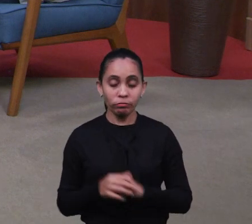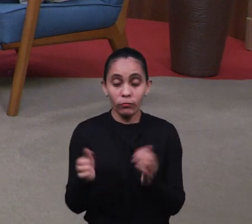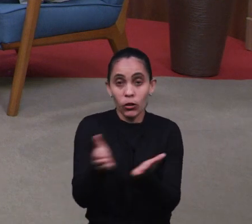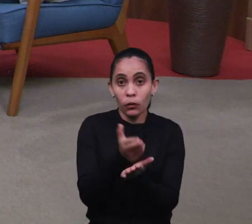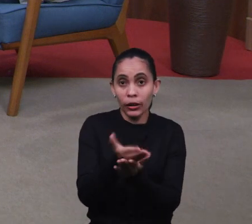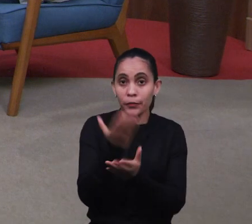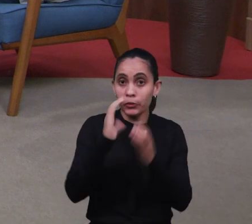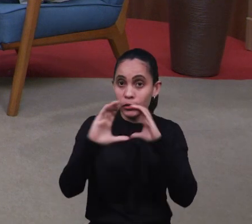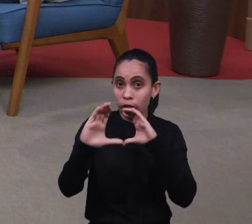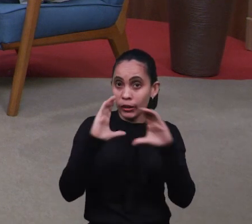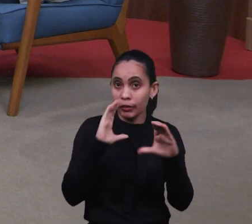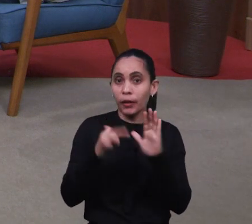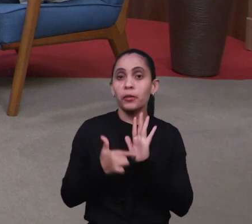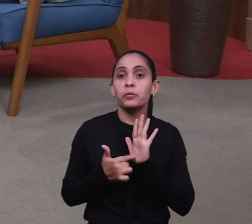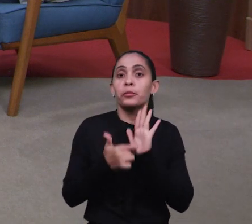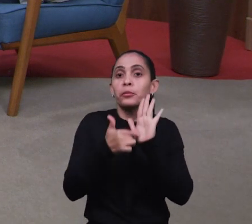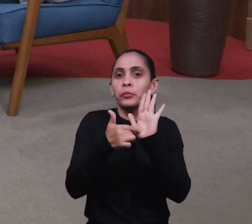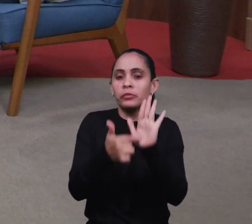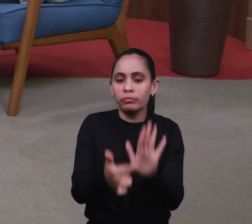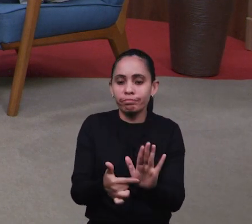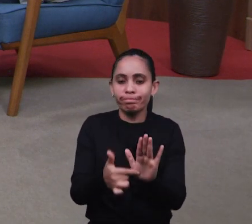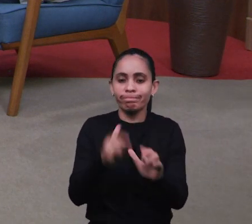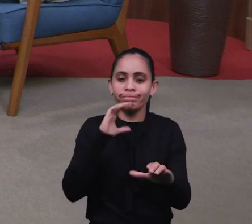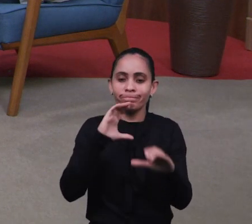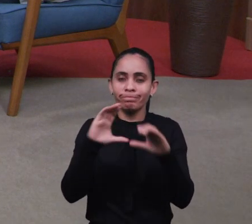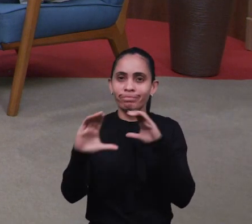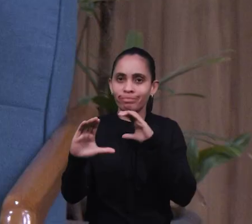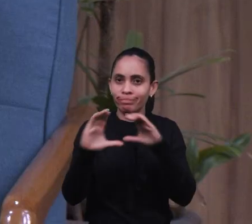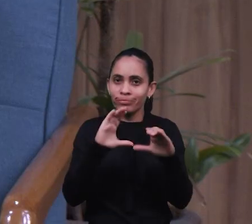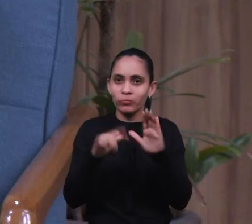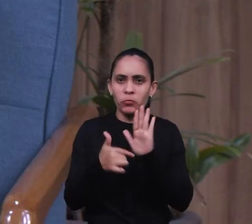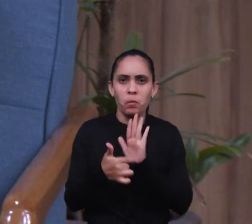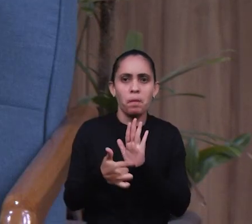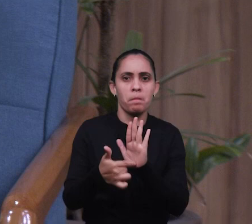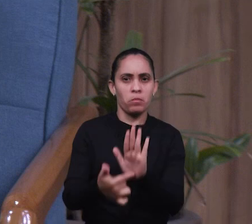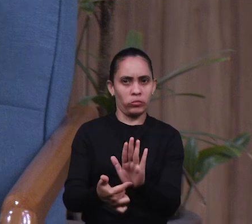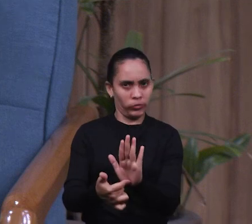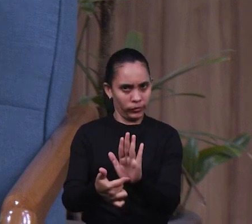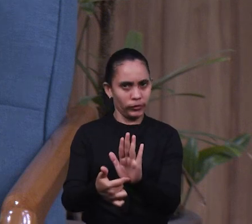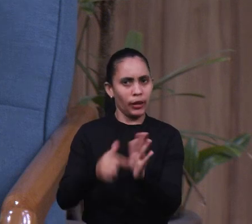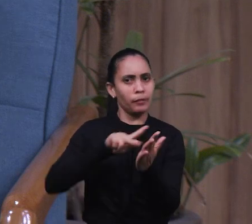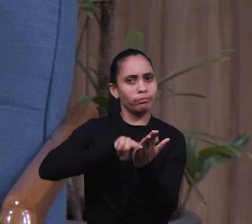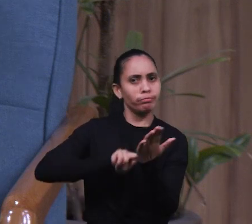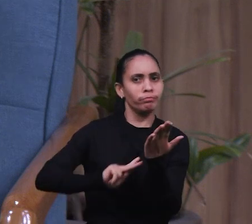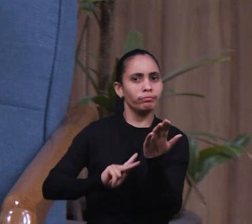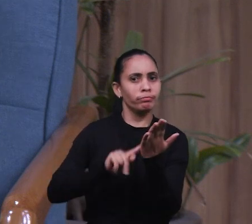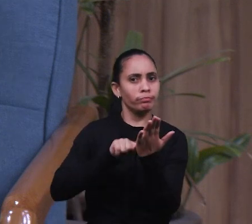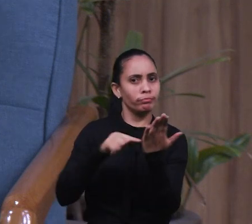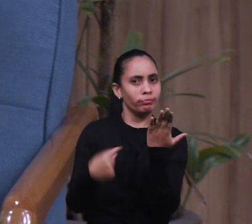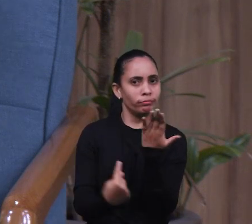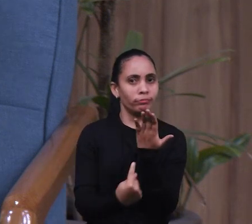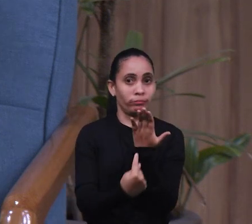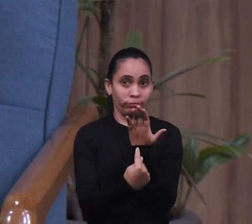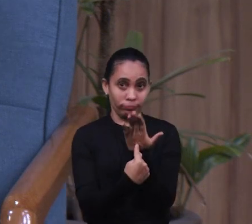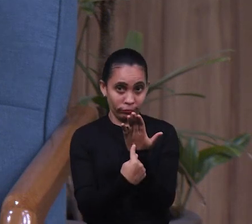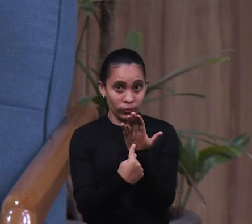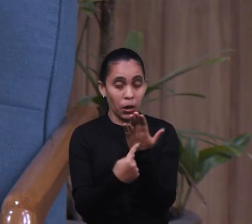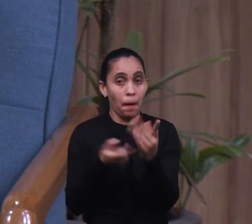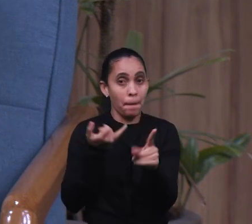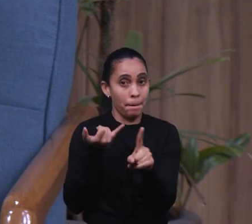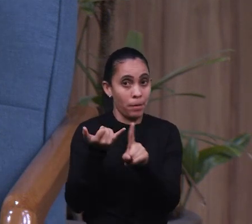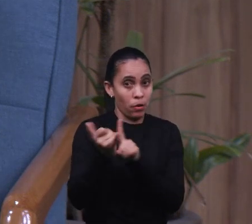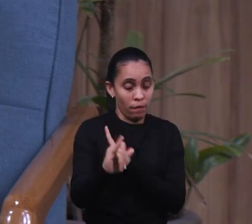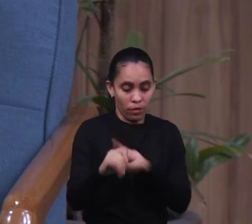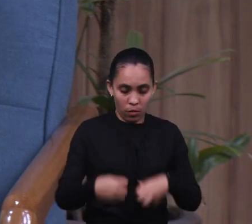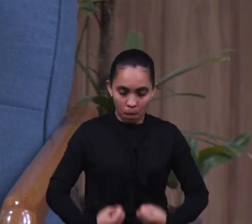é repleto de figuras proféticas, né? É um livro poético na sua